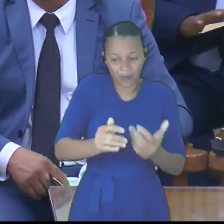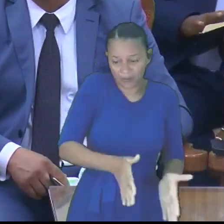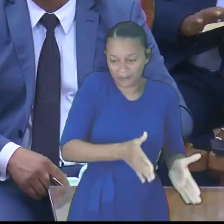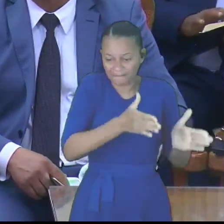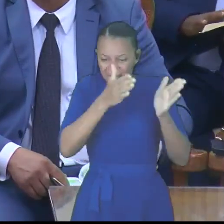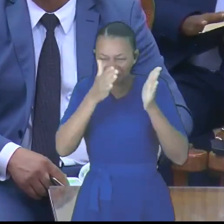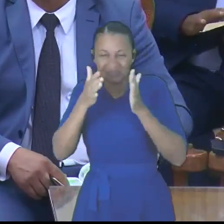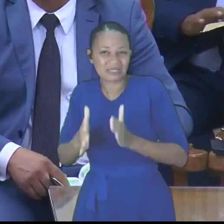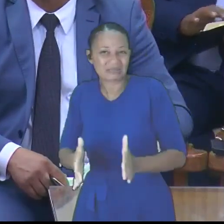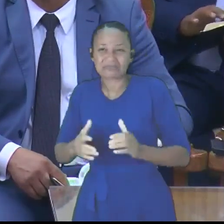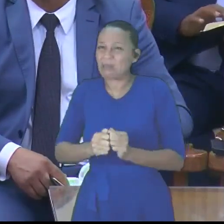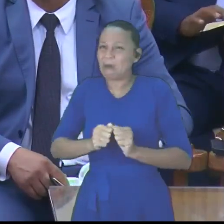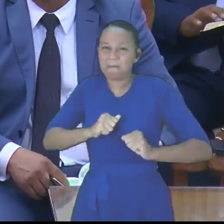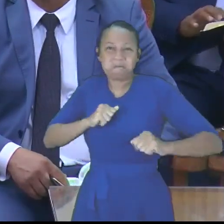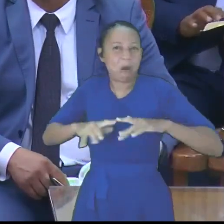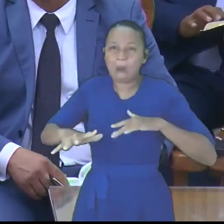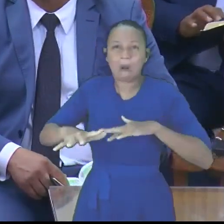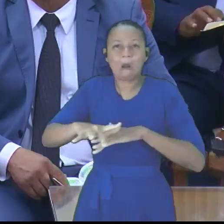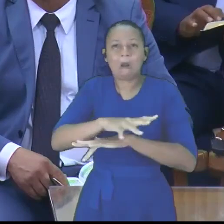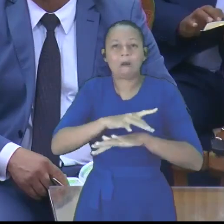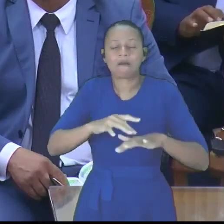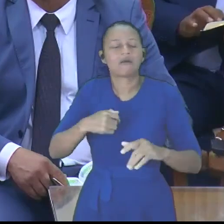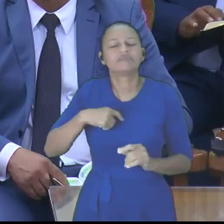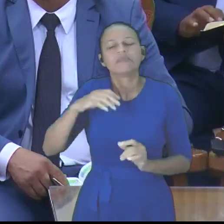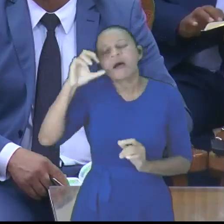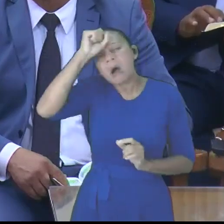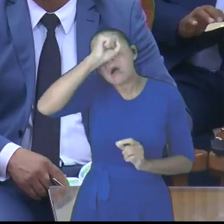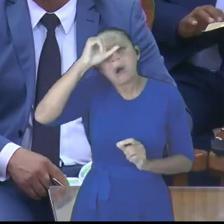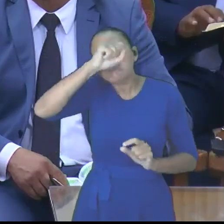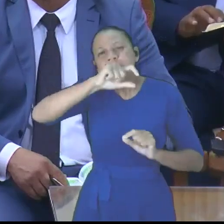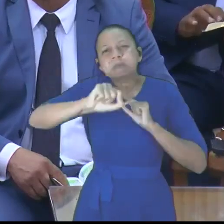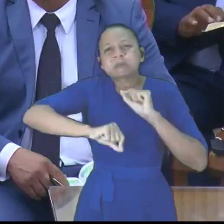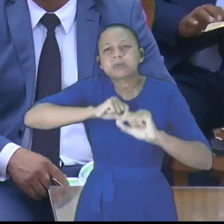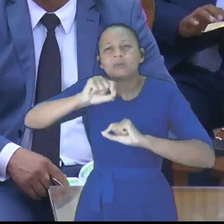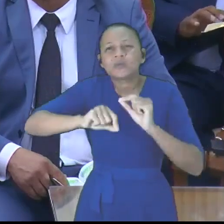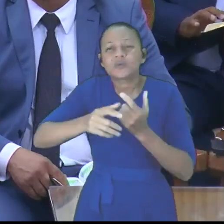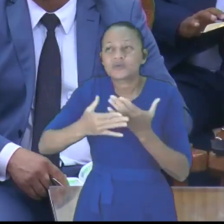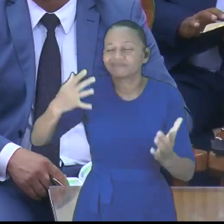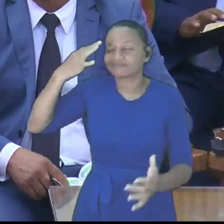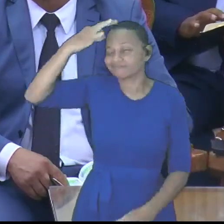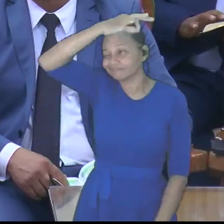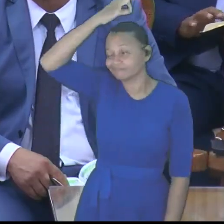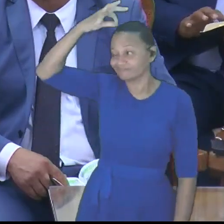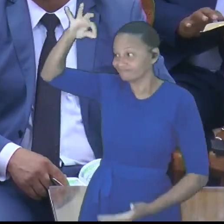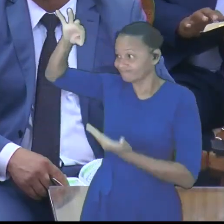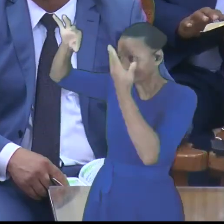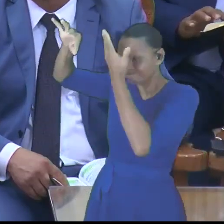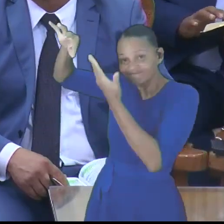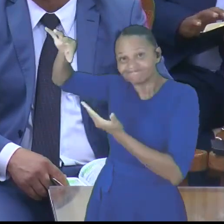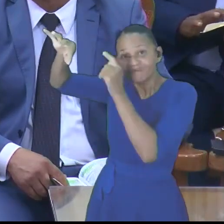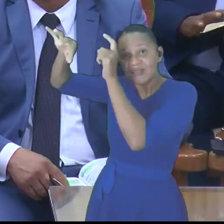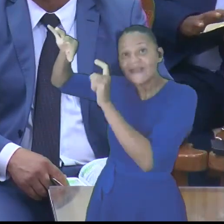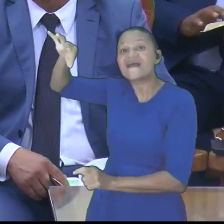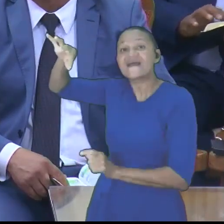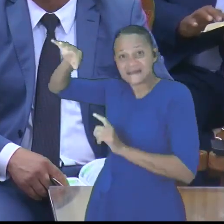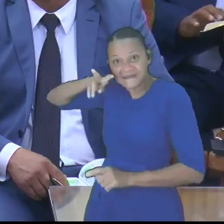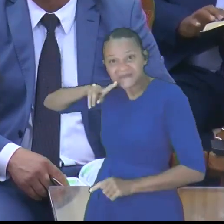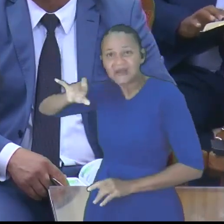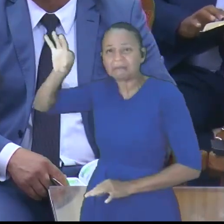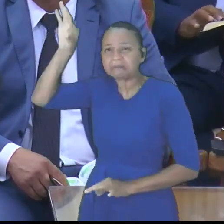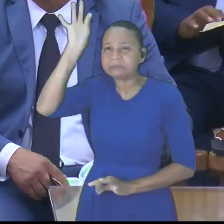o cataclisma. O que é que eu aprendo? Eu aprendo que o Espírito Santo, ele vai ser